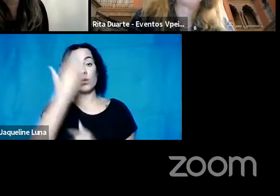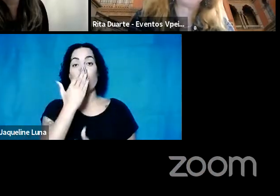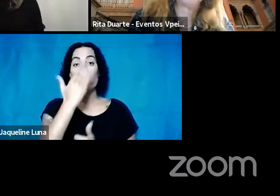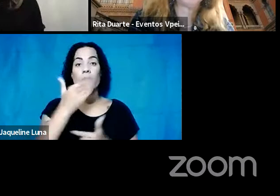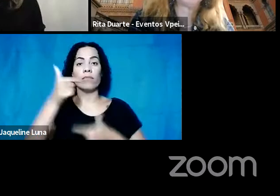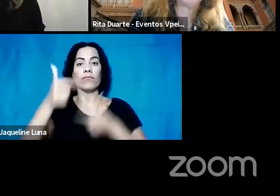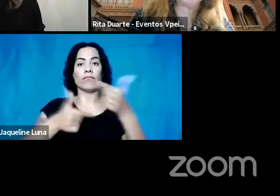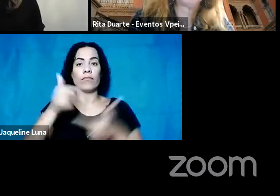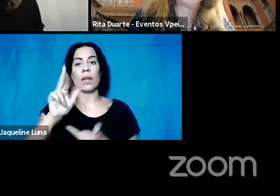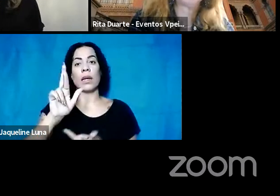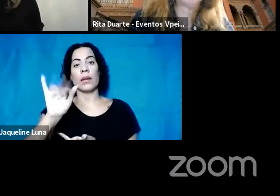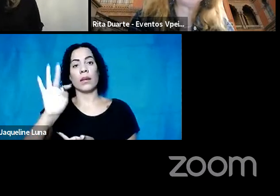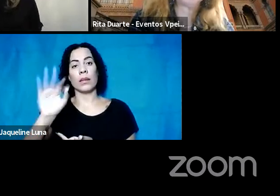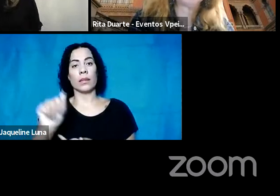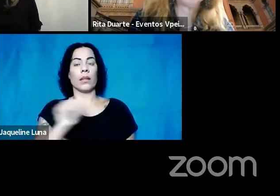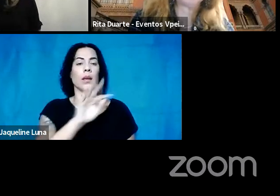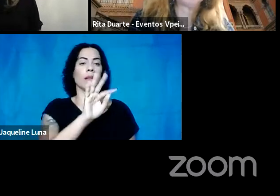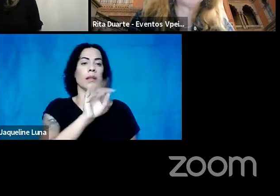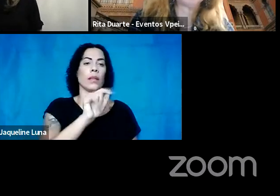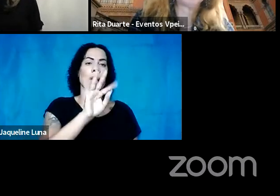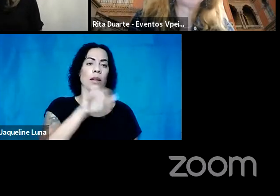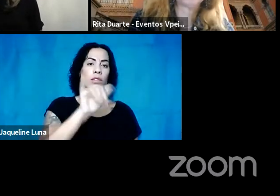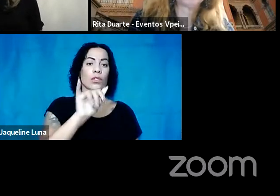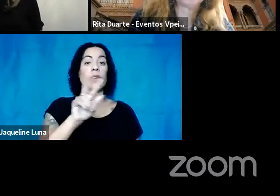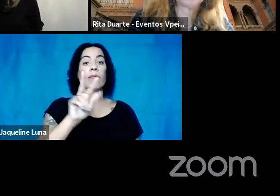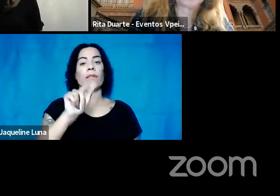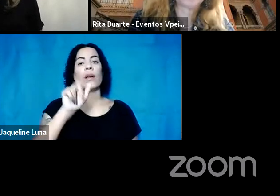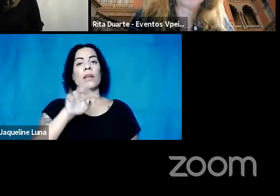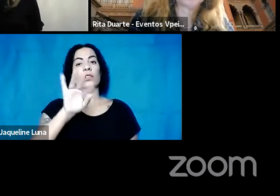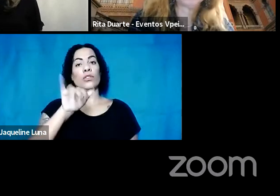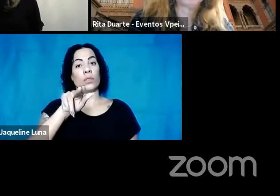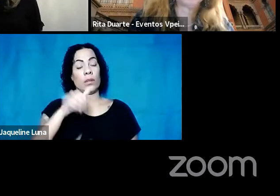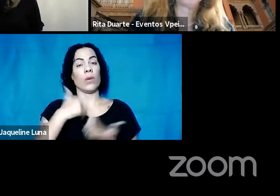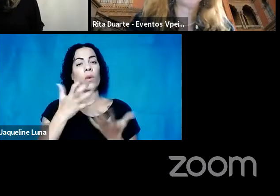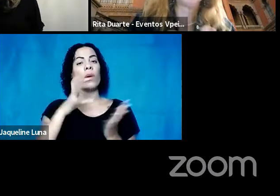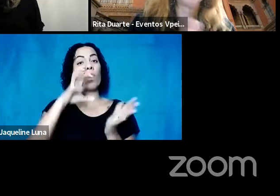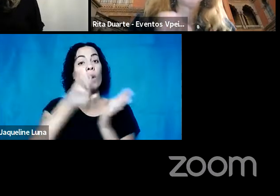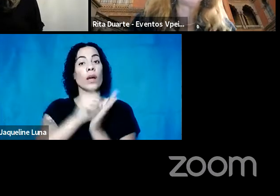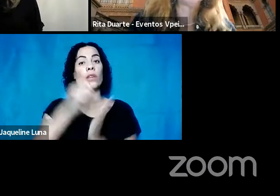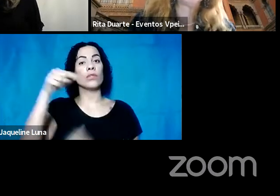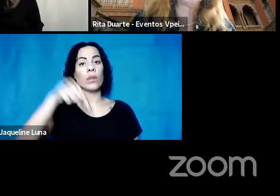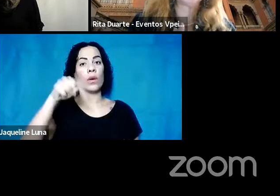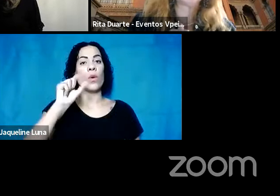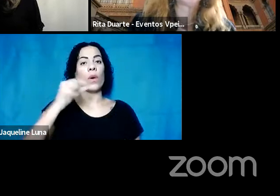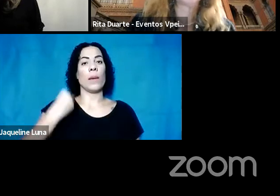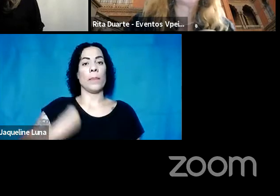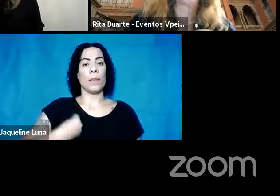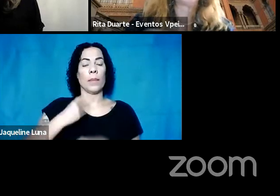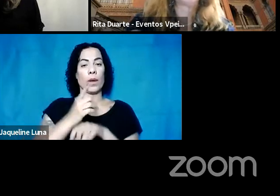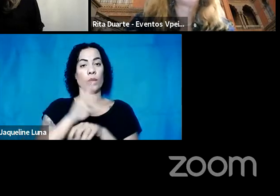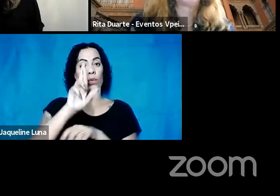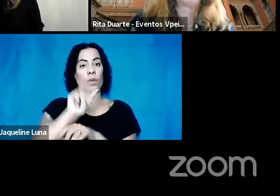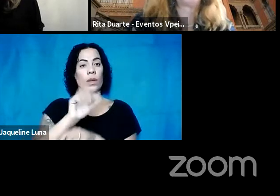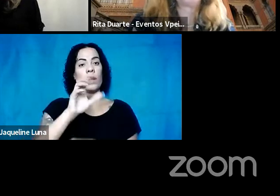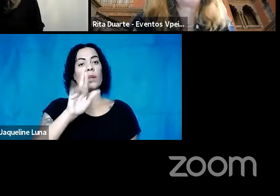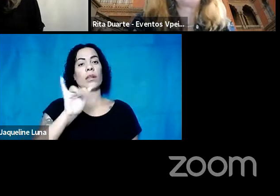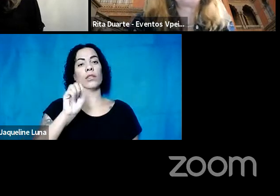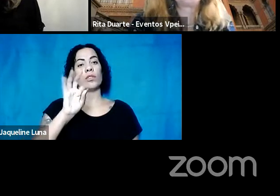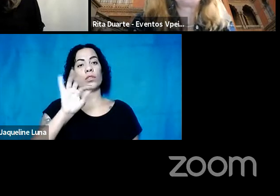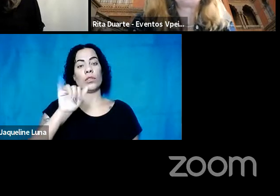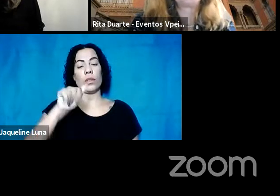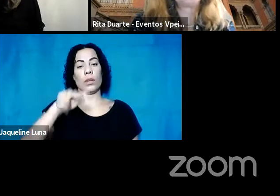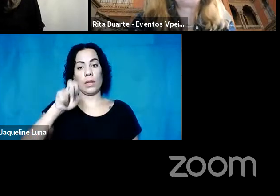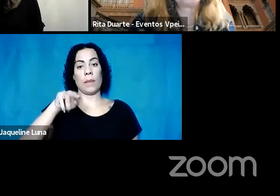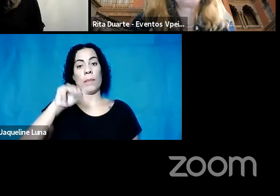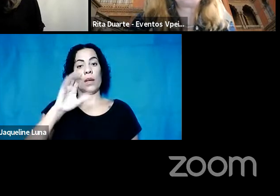Rita, Tati, Valentina. Queria registrar aqui a presença da doutora Cristiane Machado, uma vice-presidente